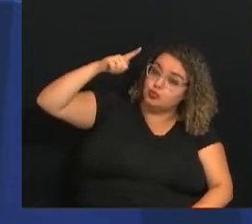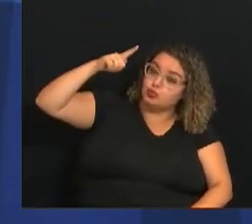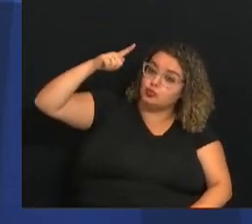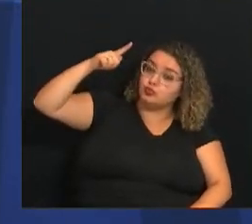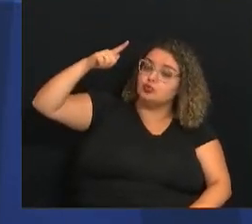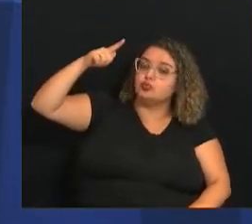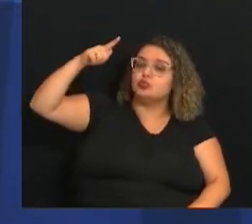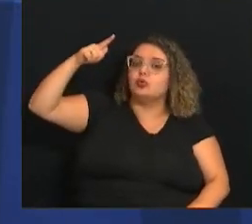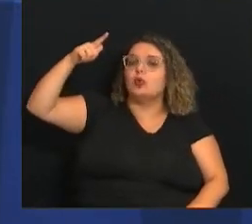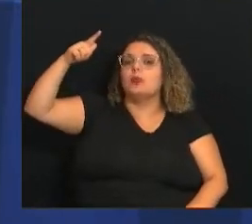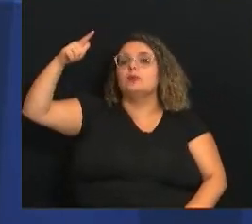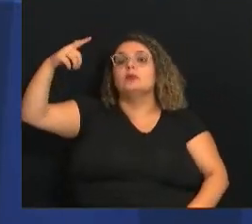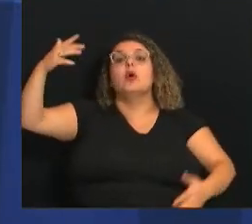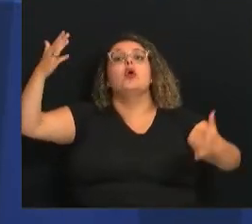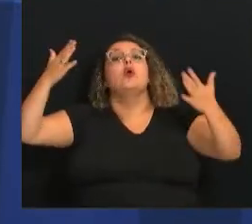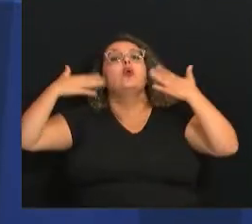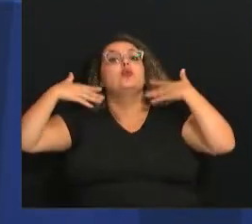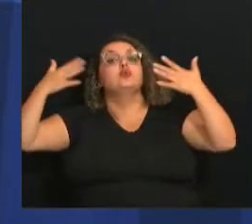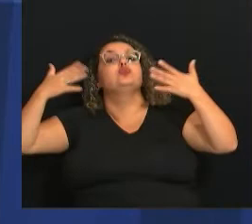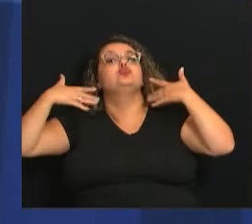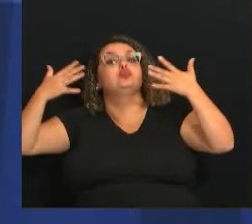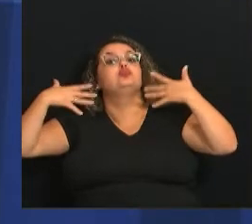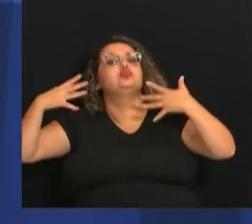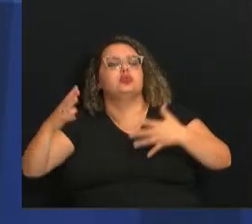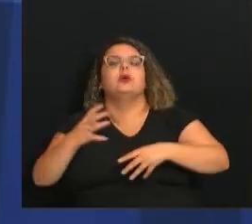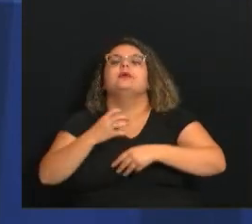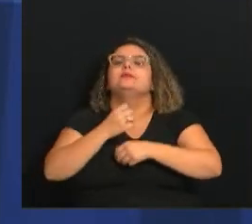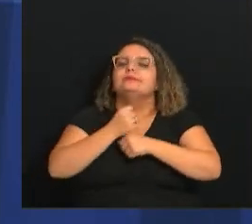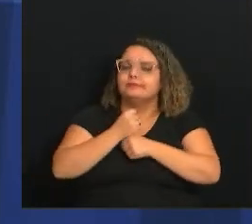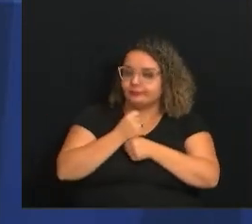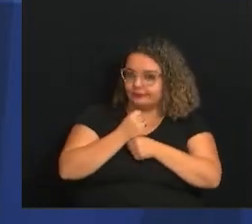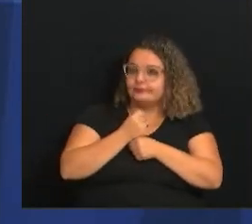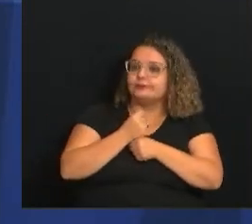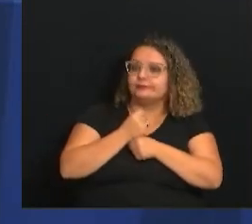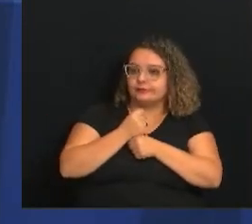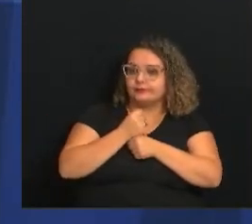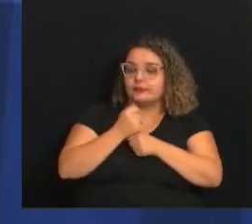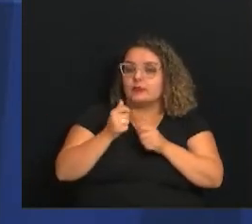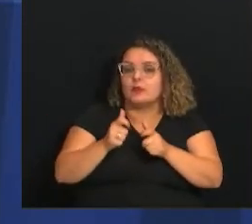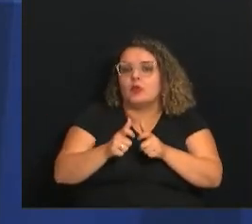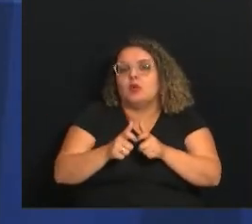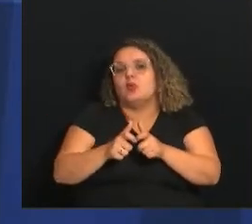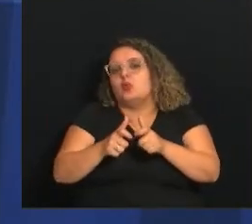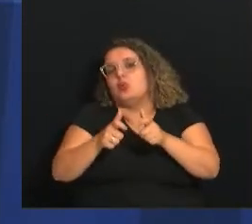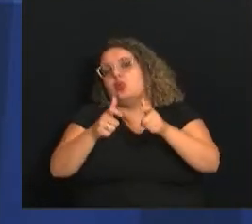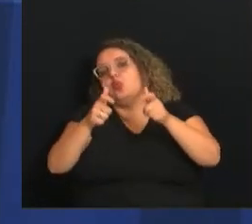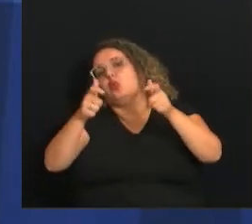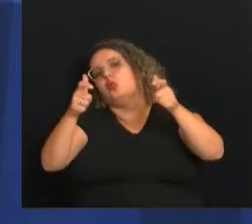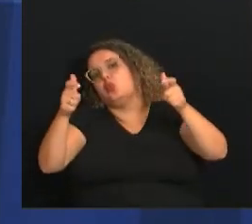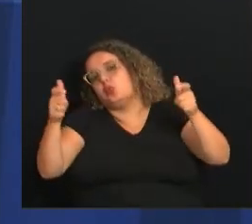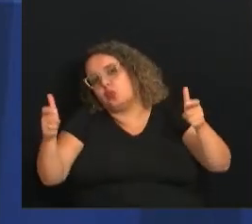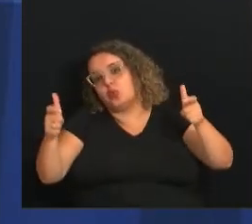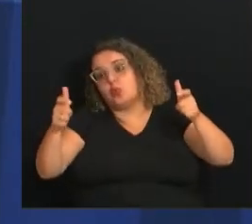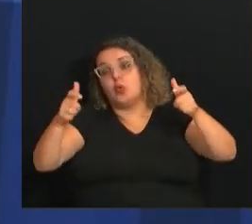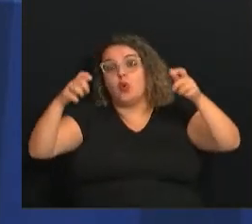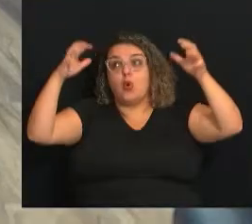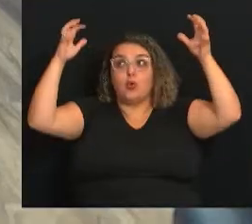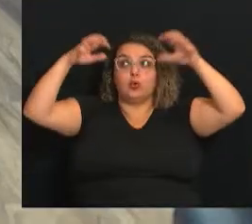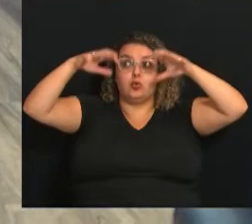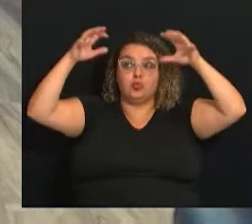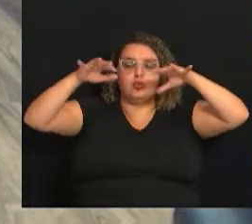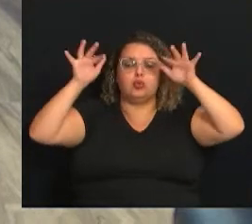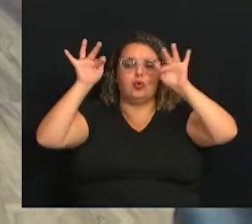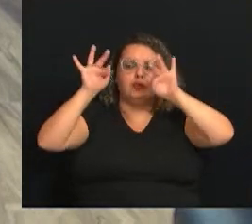intensidade, o calor retorna com força e, com isso, aumentam as possibilidades de chuva no fim da tarde. Olha